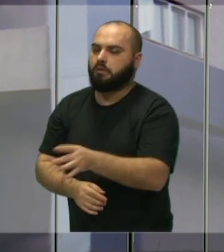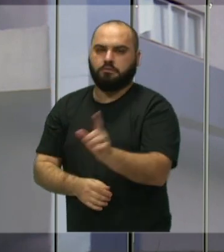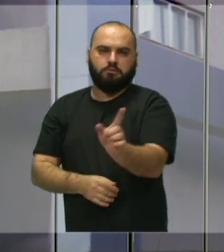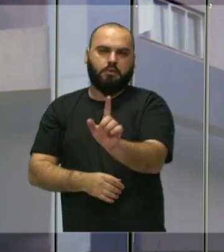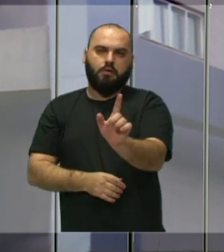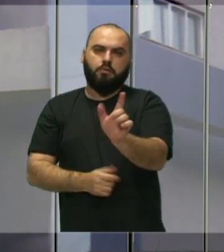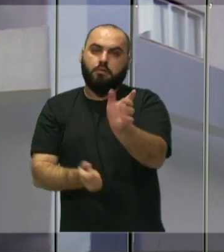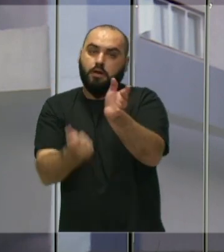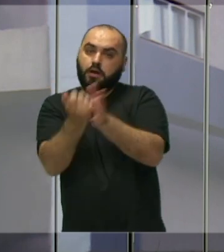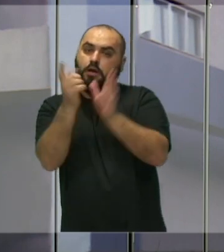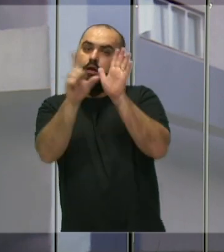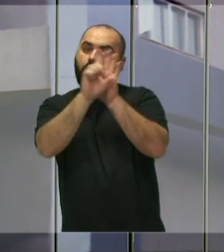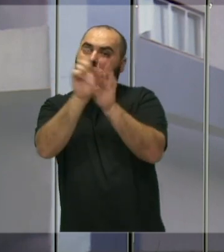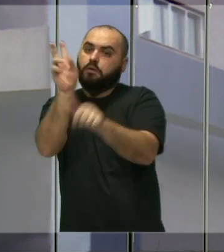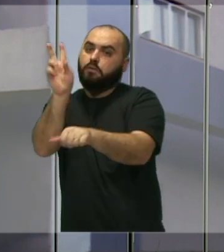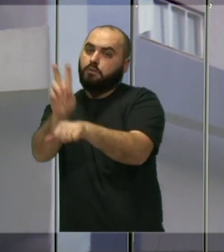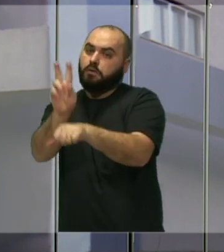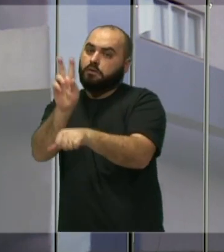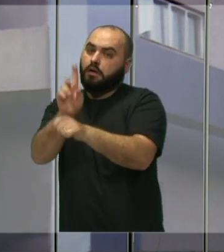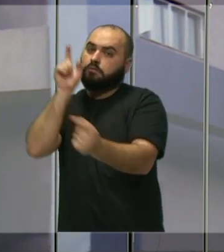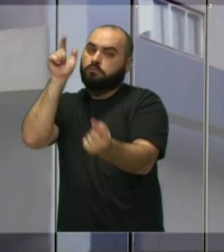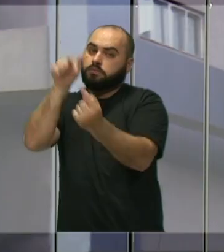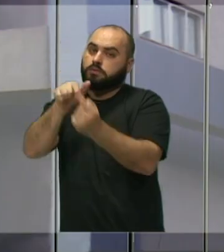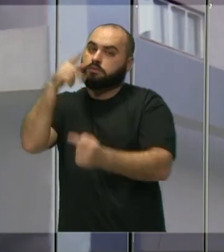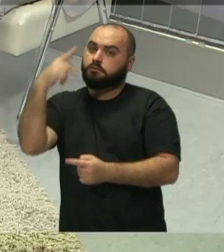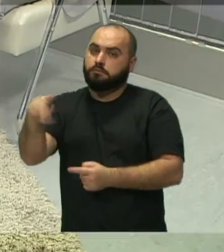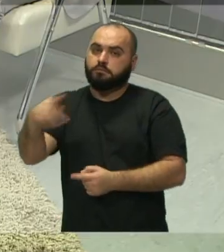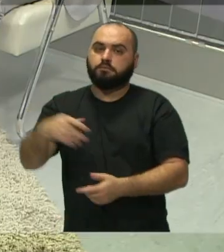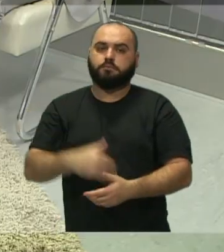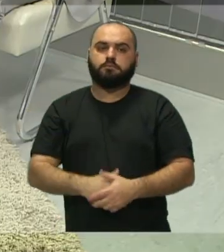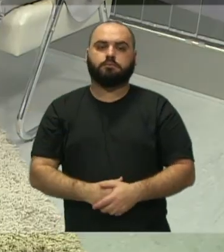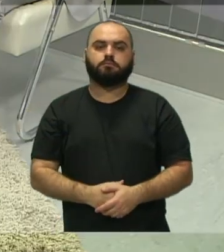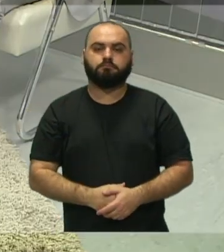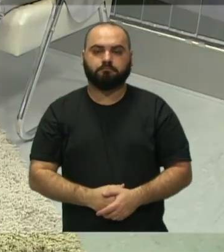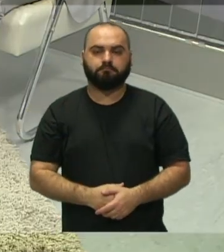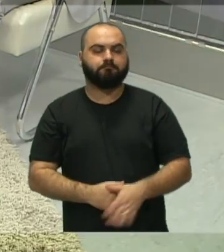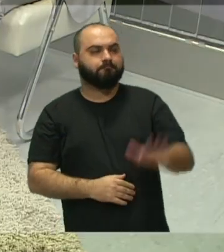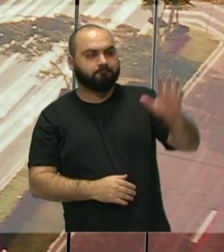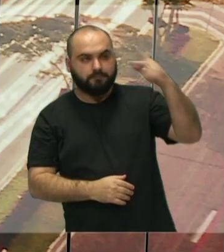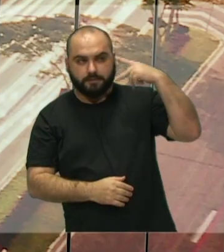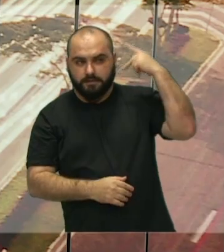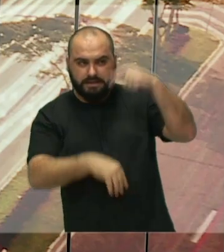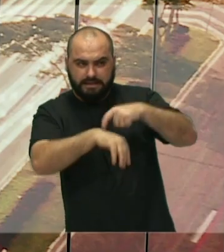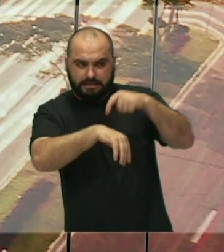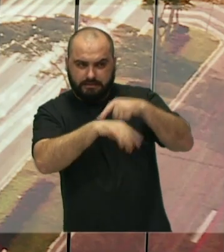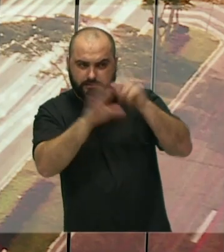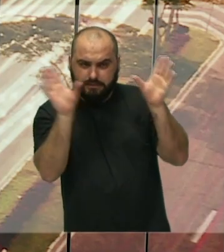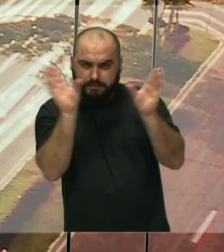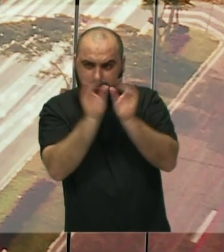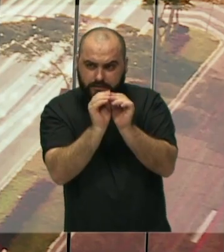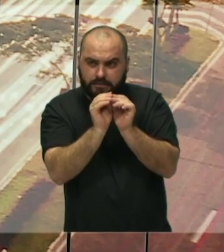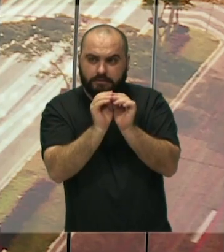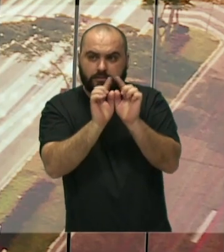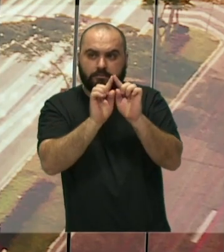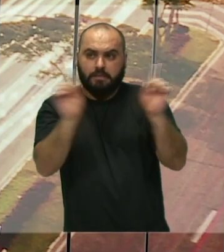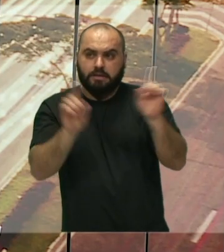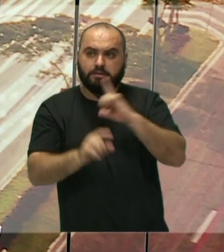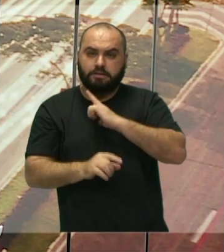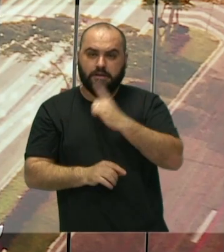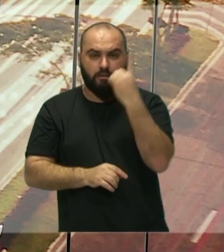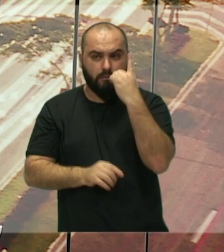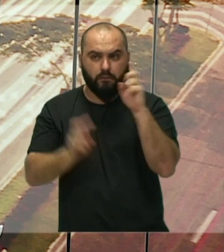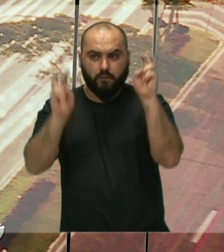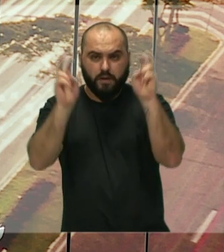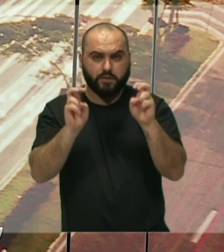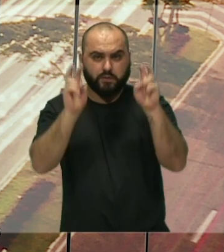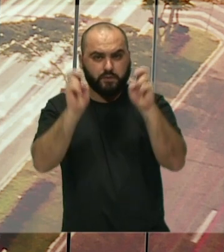para prevenir. É esse o nosso objetivo. Vereador, nosso tempo está acabando, mas tem um assunto que eu não posso deixar de falar com o